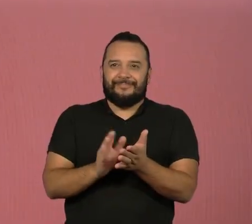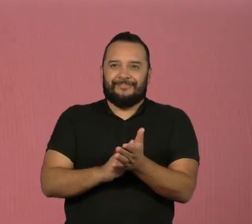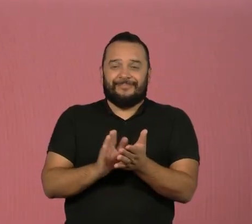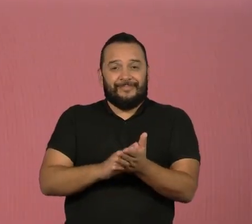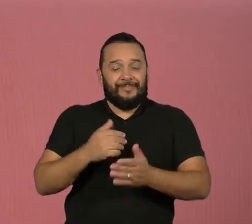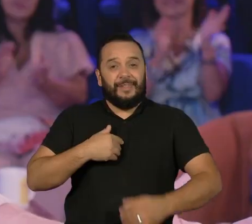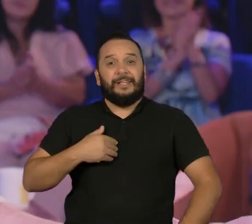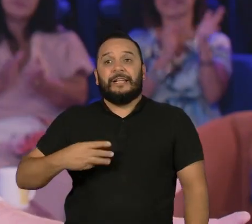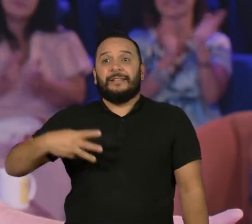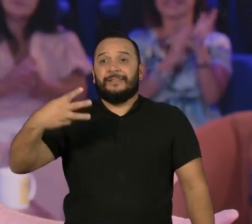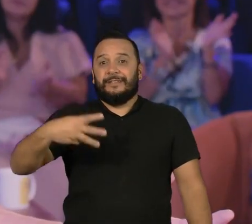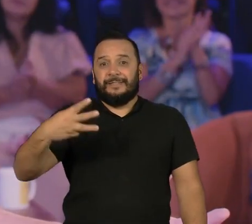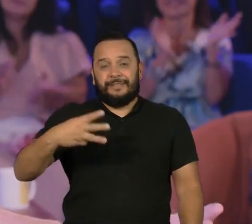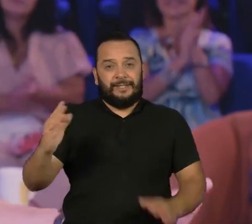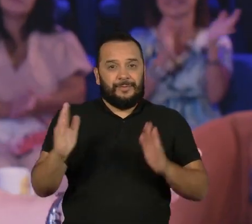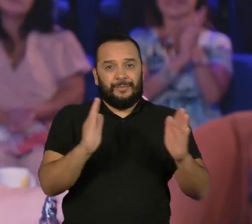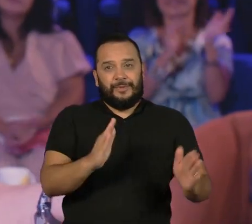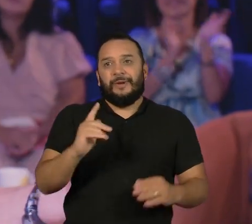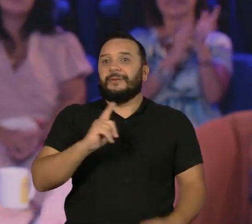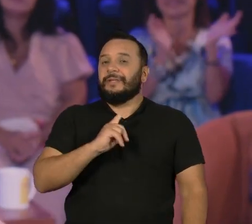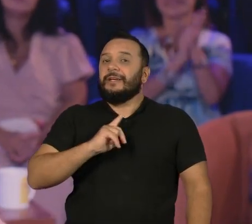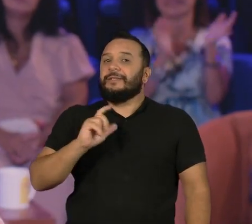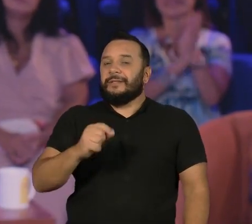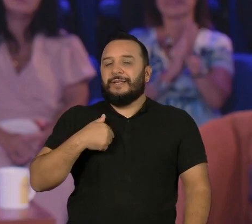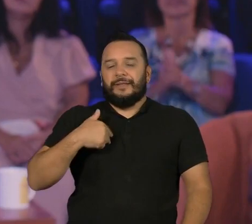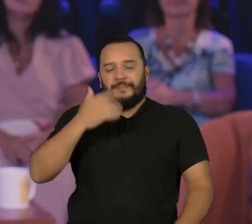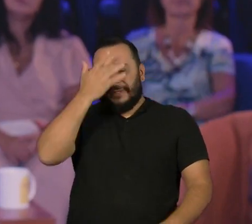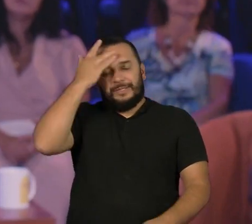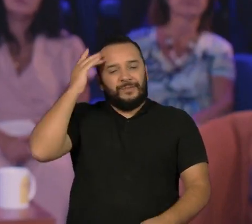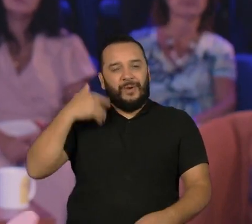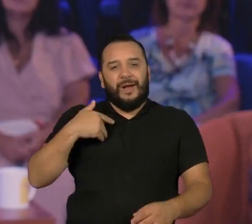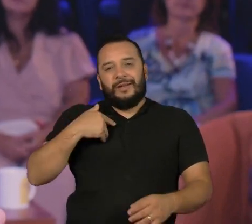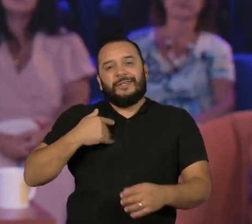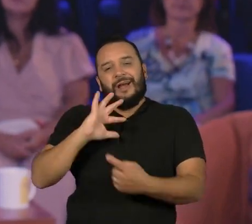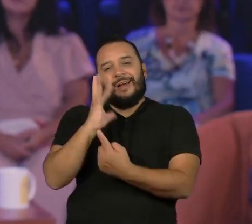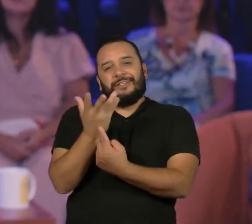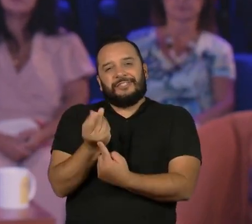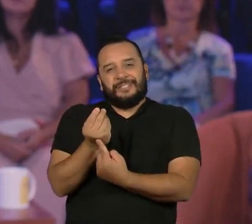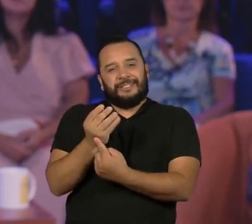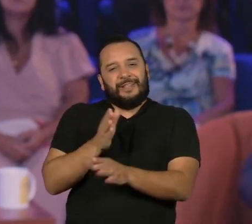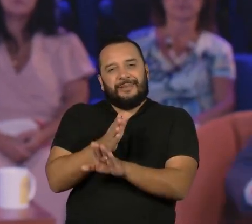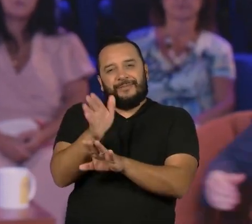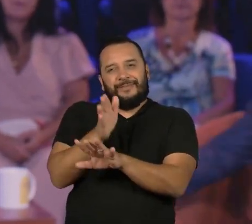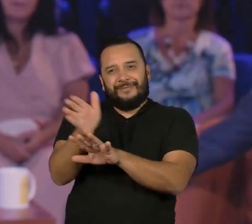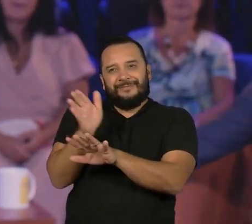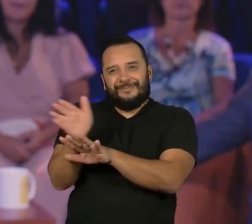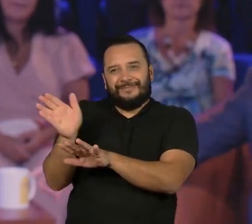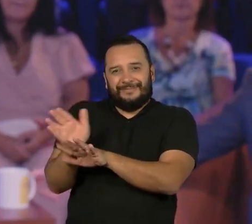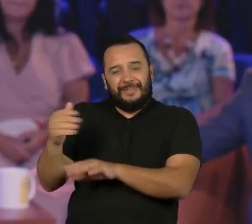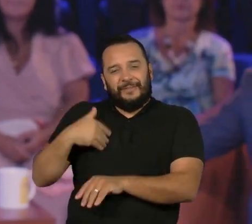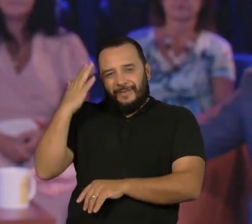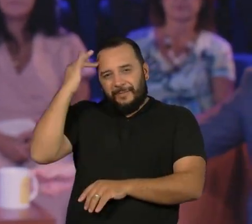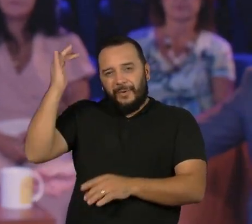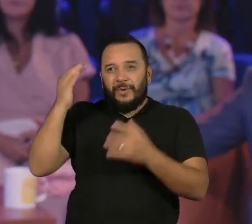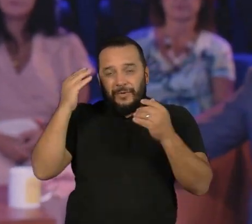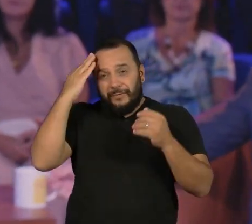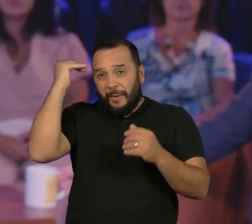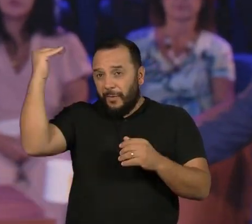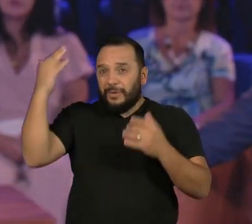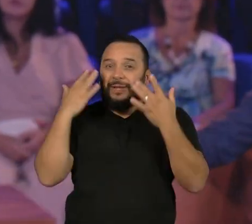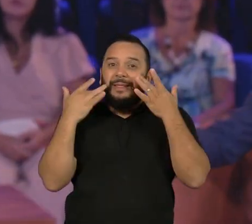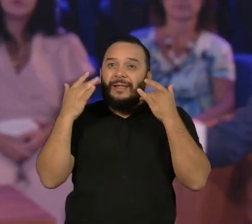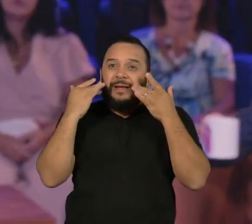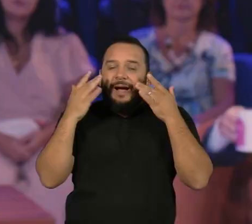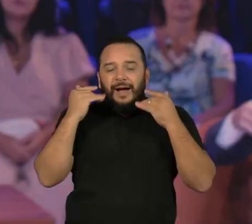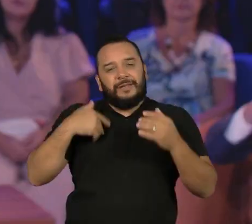E no terceiro sinal, um multiartista. Ele brilha no teatro musical brasileiro, é um grande bailarino,